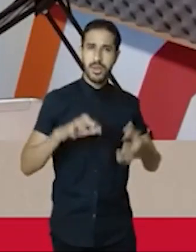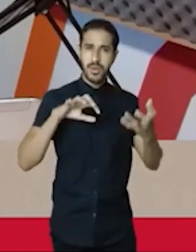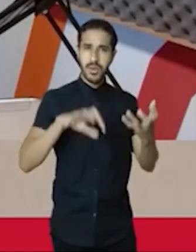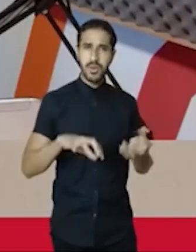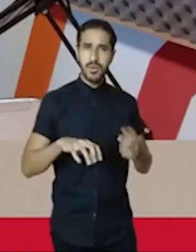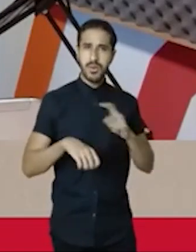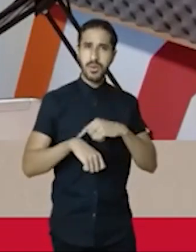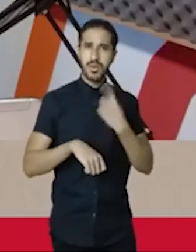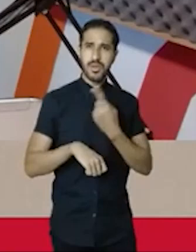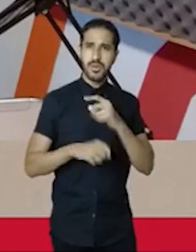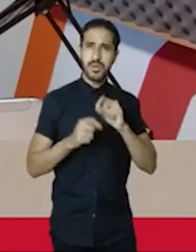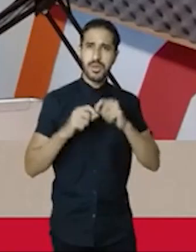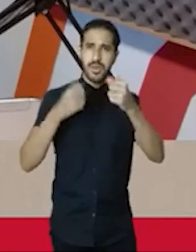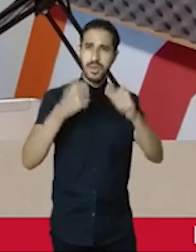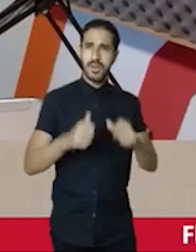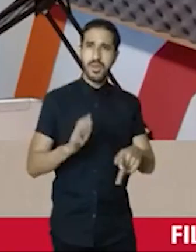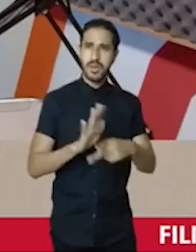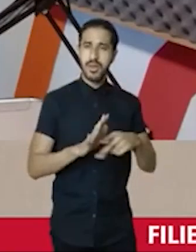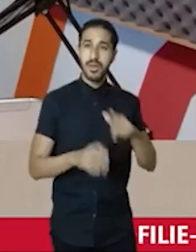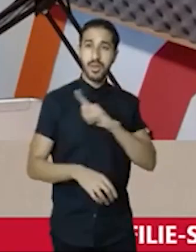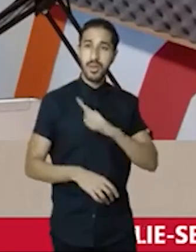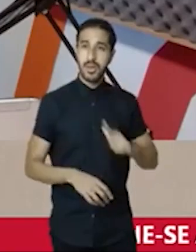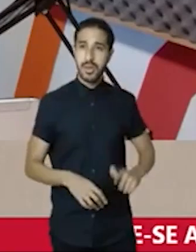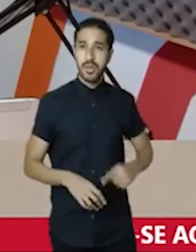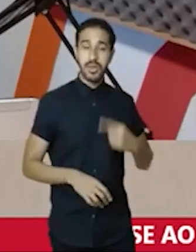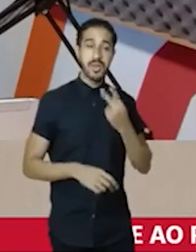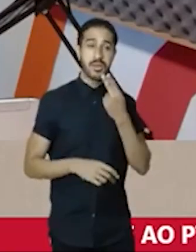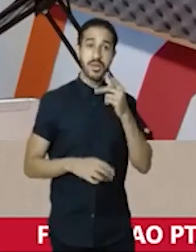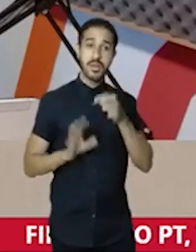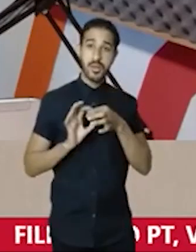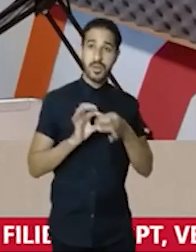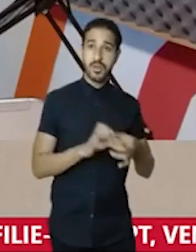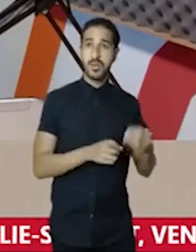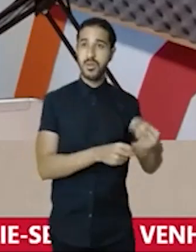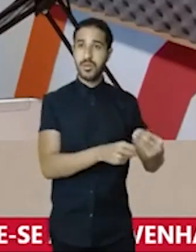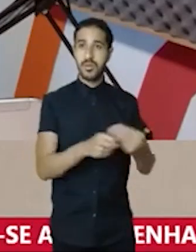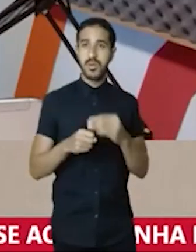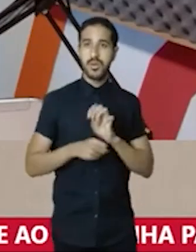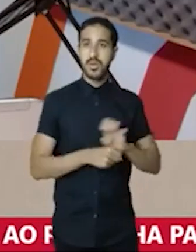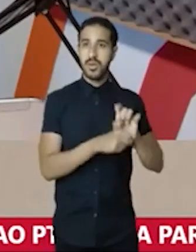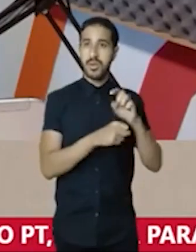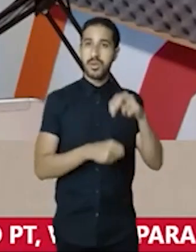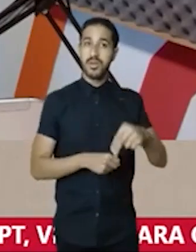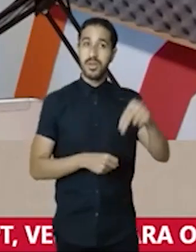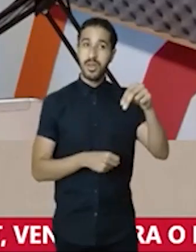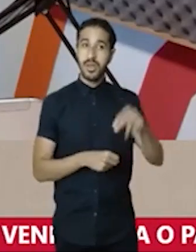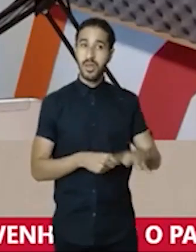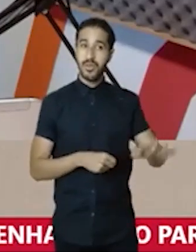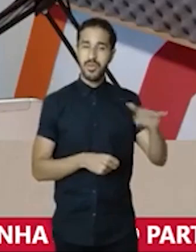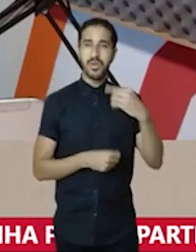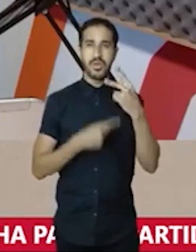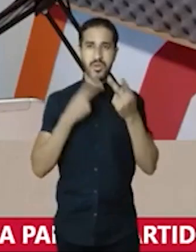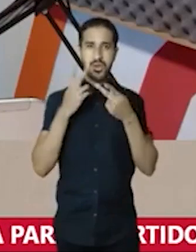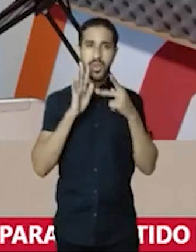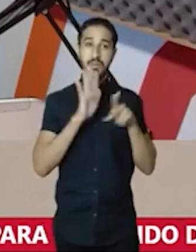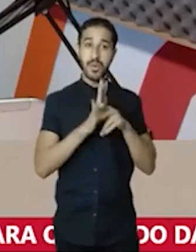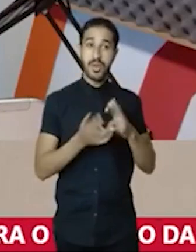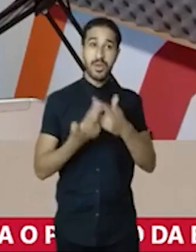gente traz uma análise sobre o governo, quando a gente fala de um cenário, um município, no Estado, nacionalmente, a gente fala tendo a